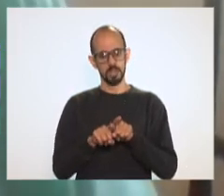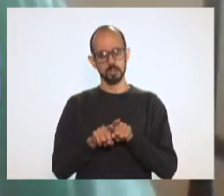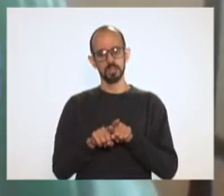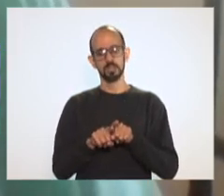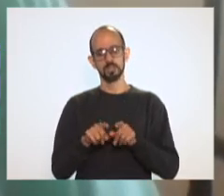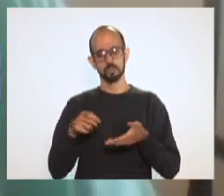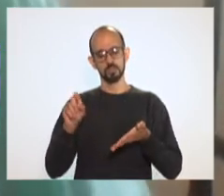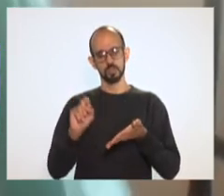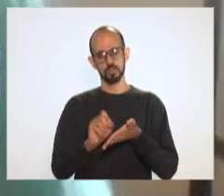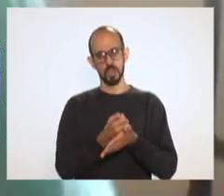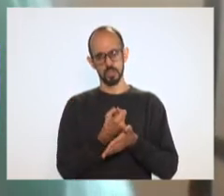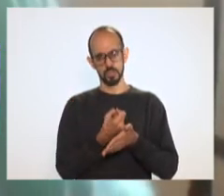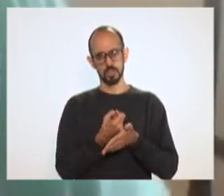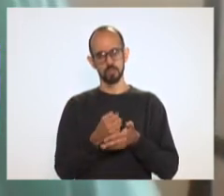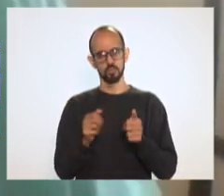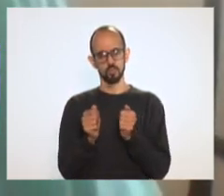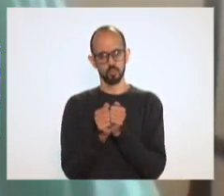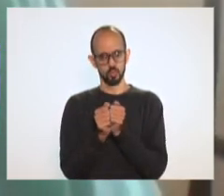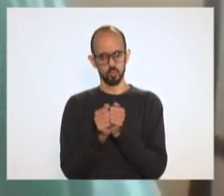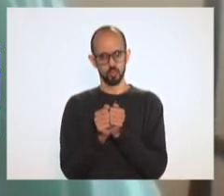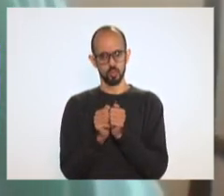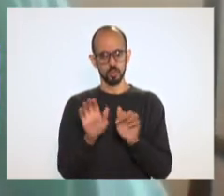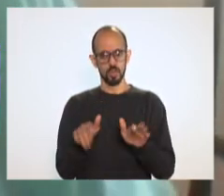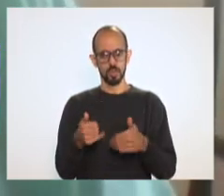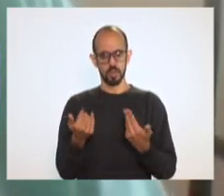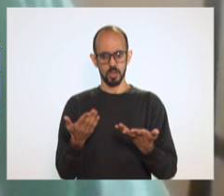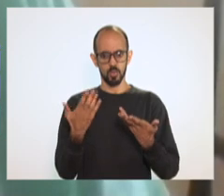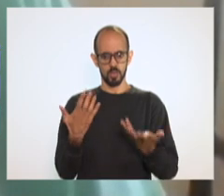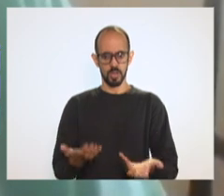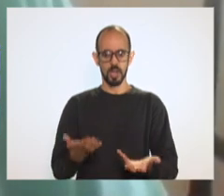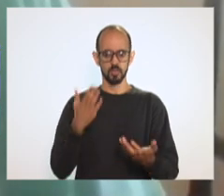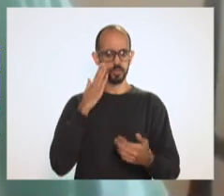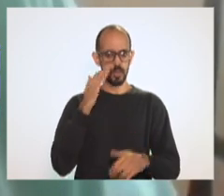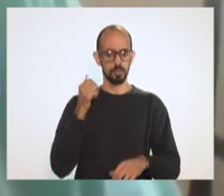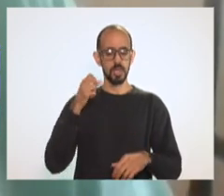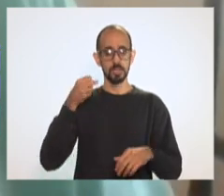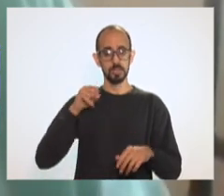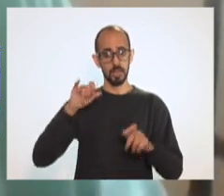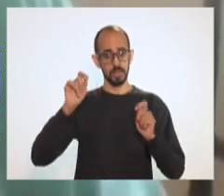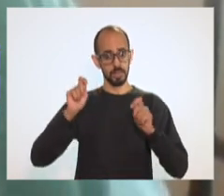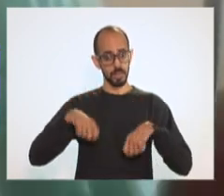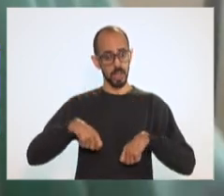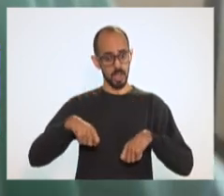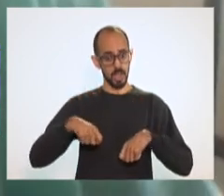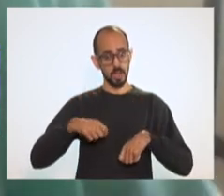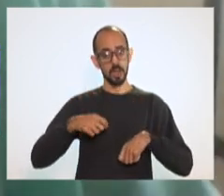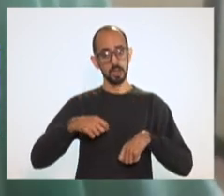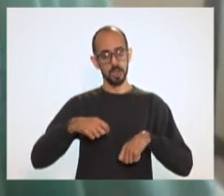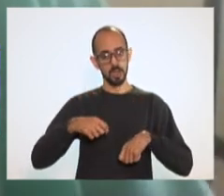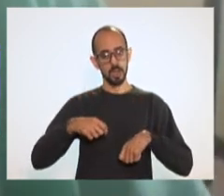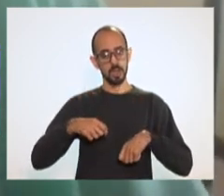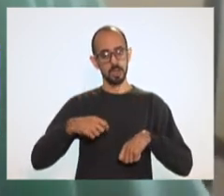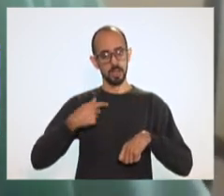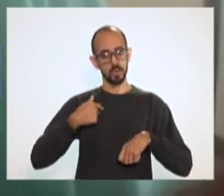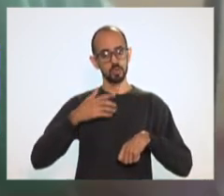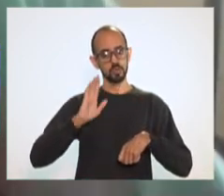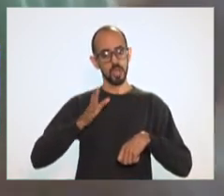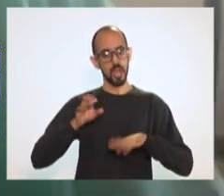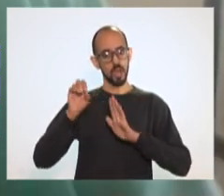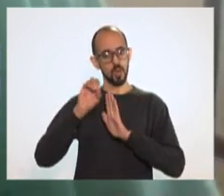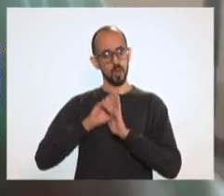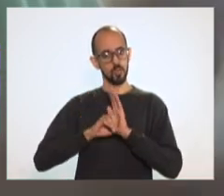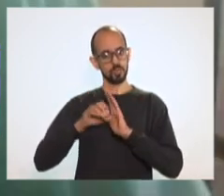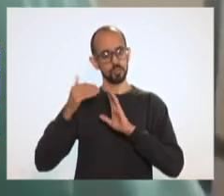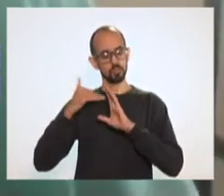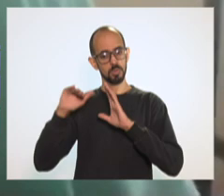esse o apelo presidente eu gostaria de ouvi-lo se é possível bom uma palavra eu já mandei os ofícios claro para